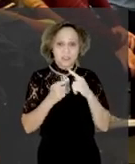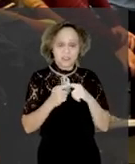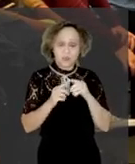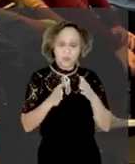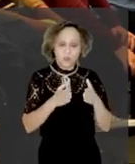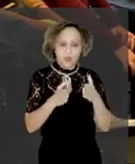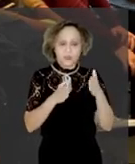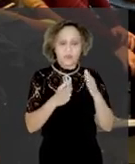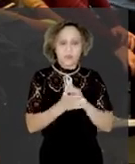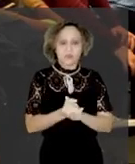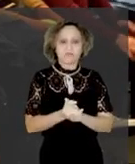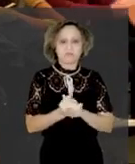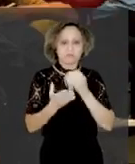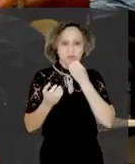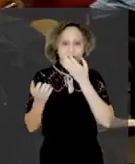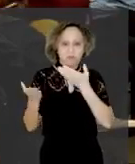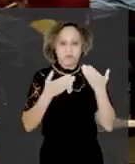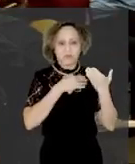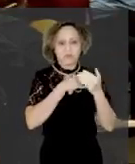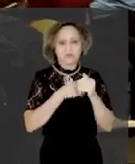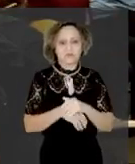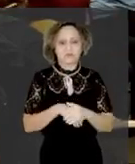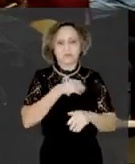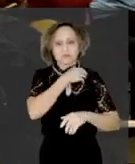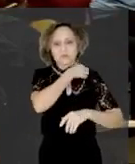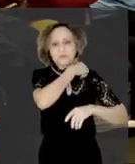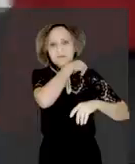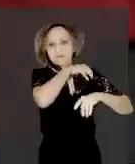A Bela Camelo, seja bem-vinda.